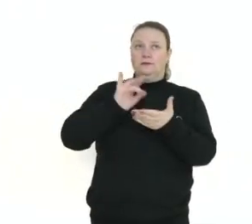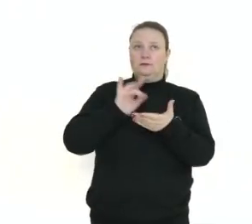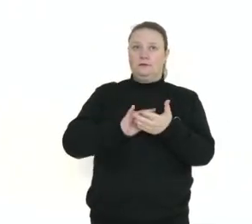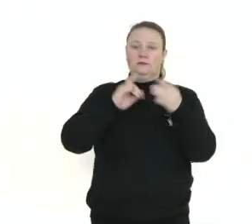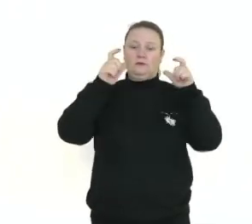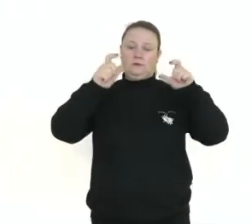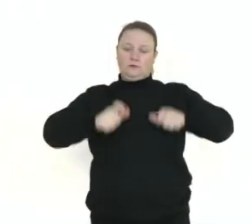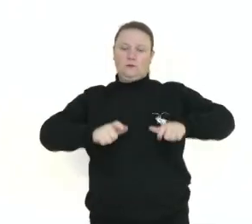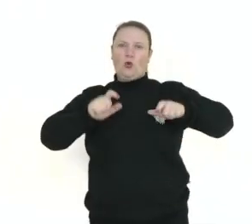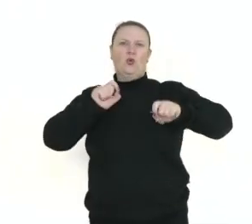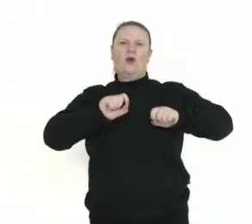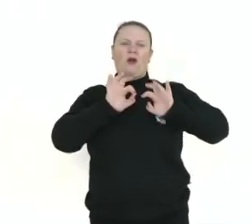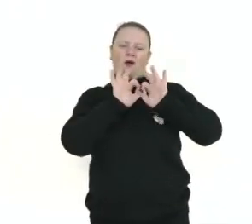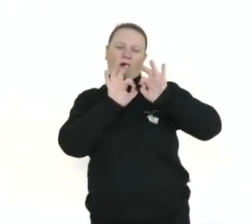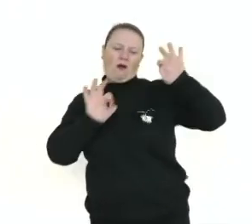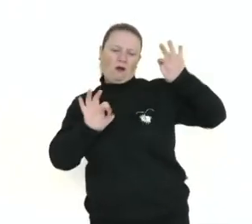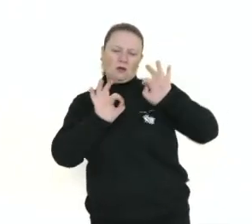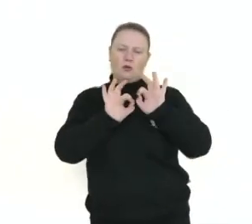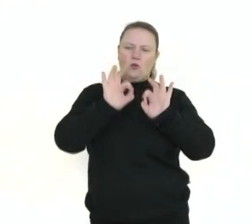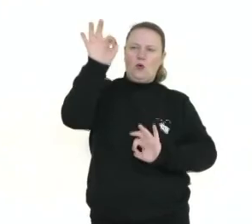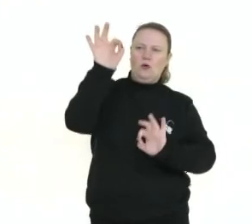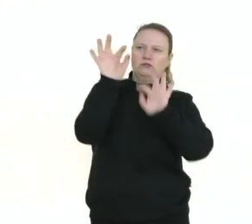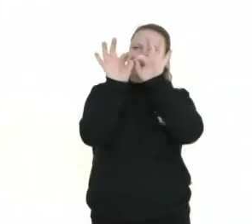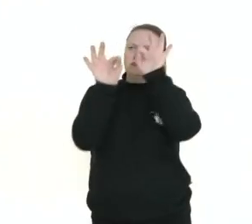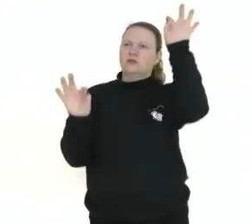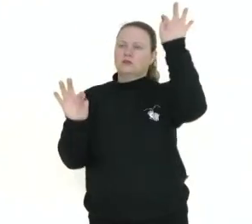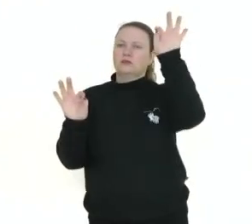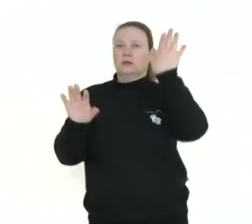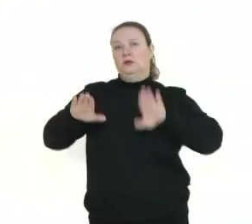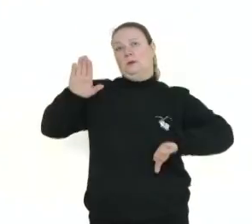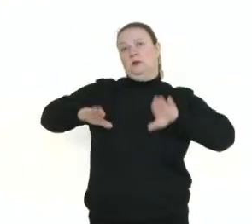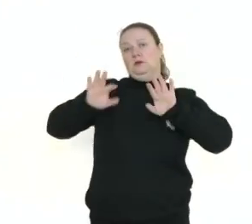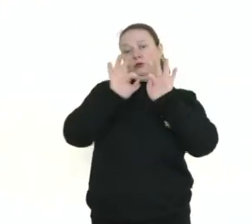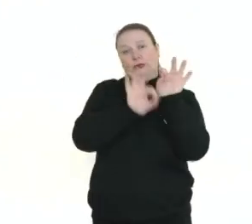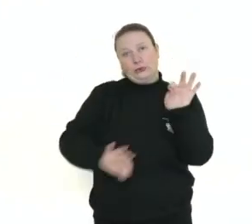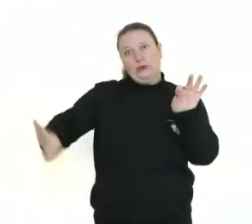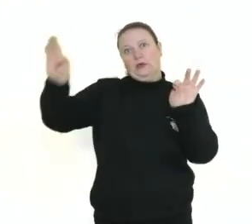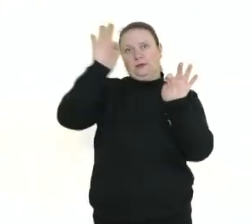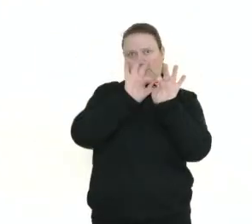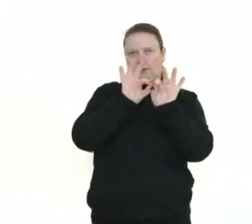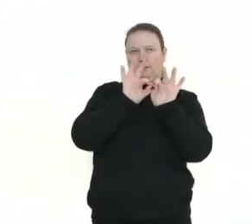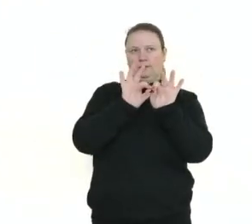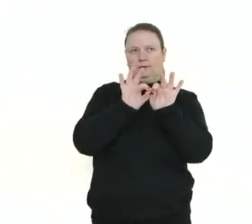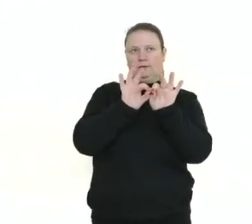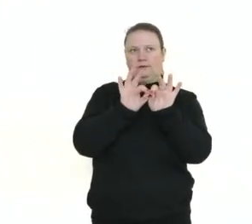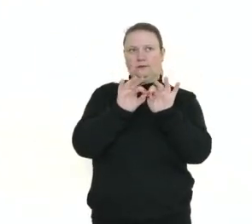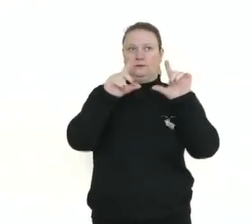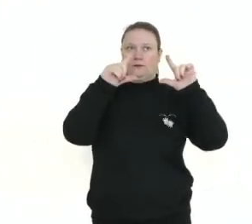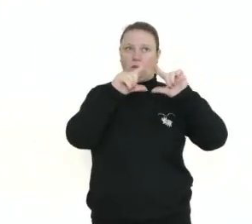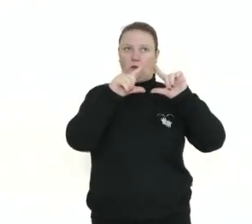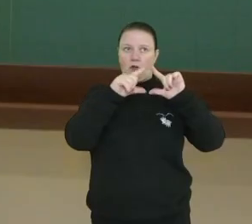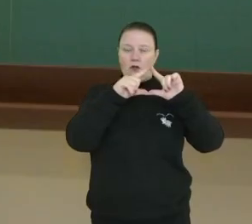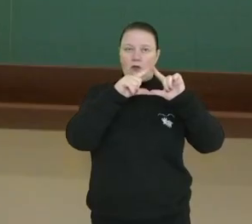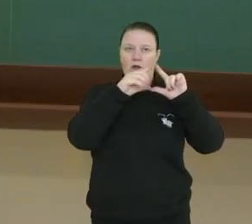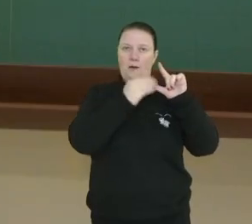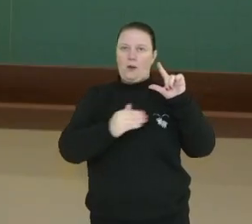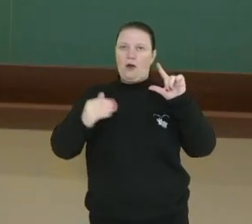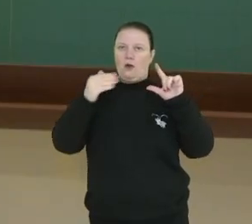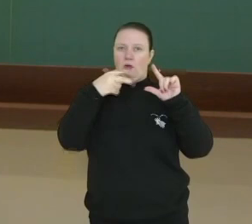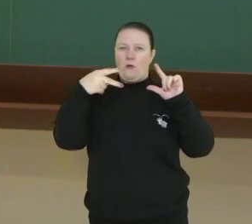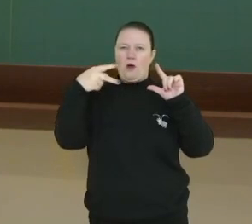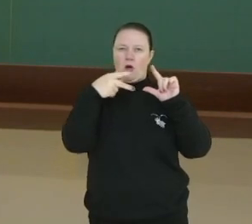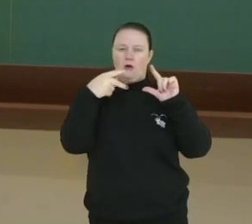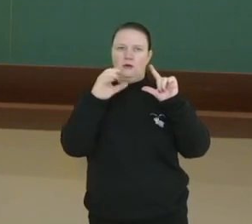posição da reta em relação à circunferência. Se esse delta que der for maior que zero, significa que a reta